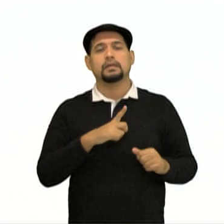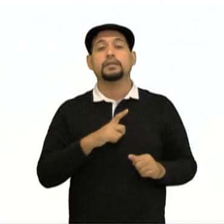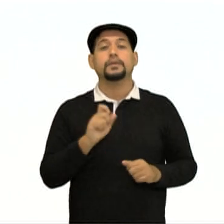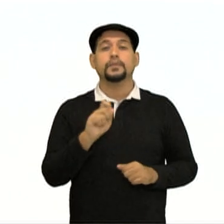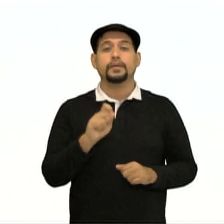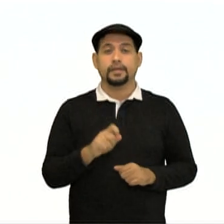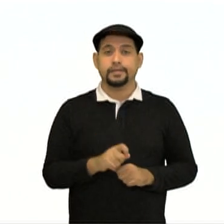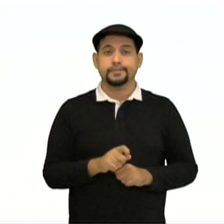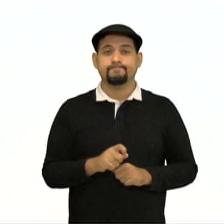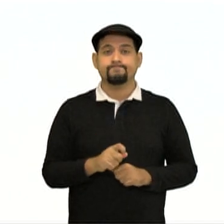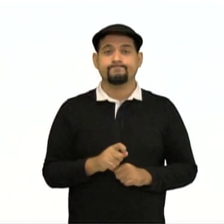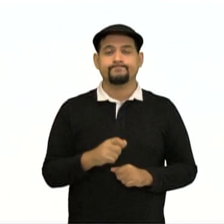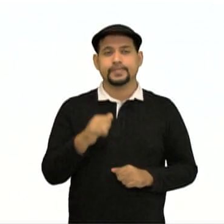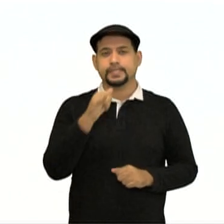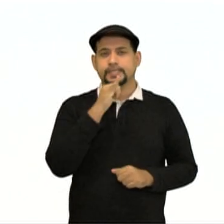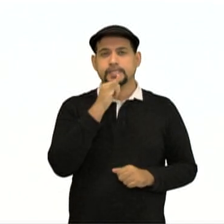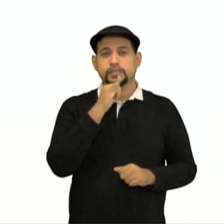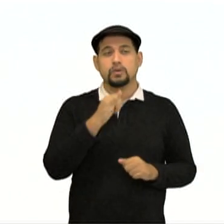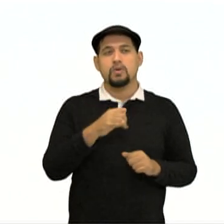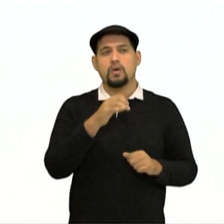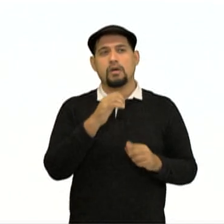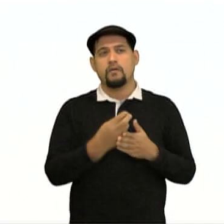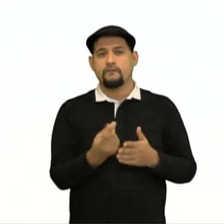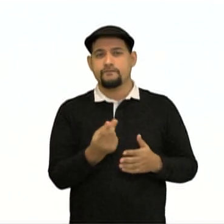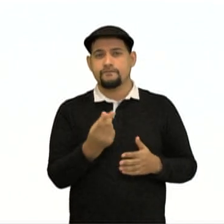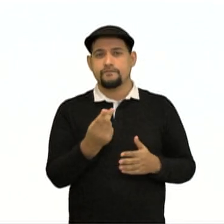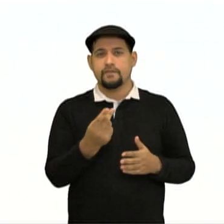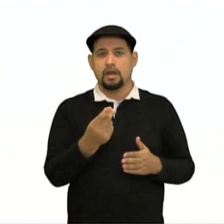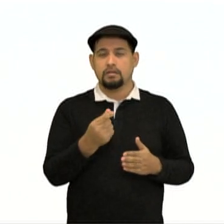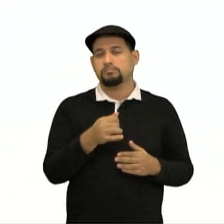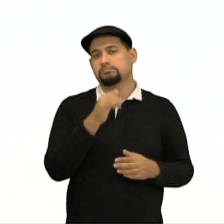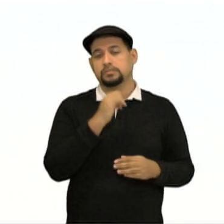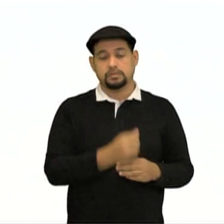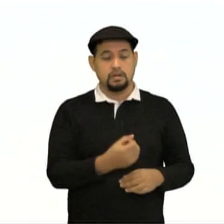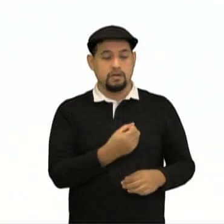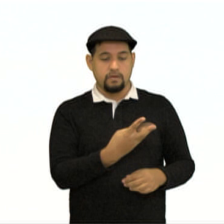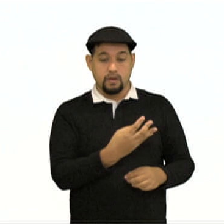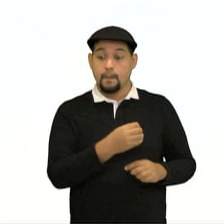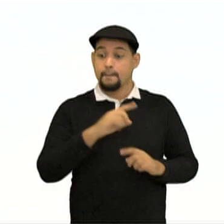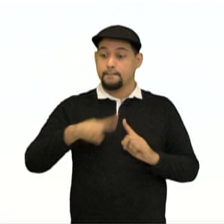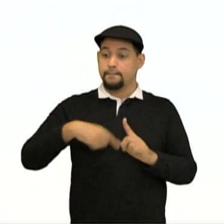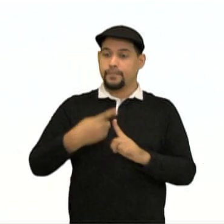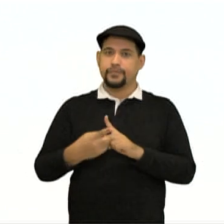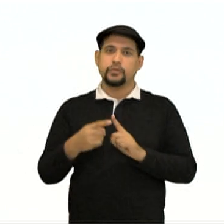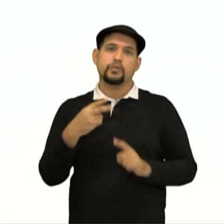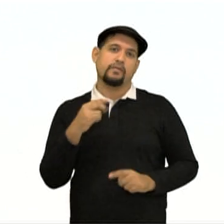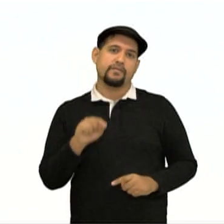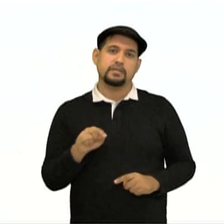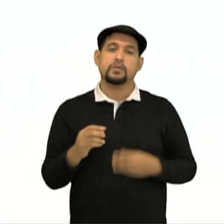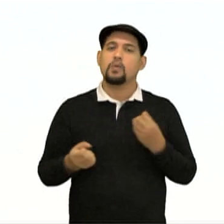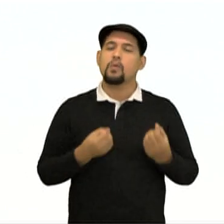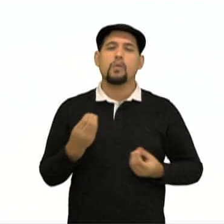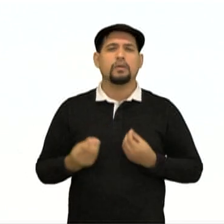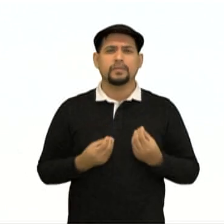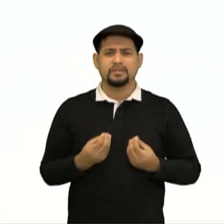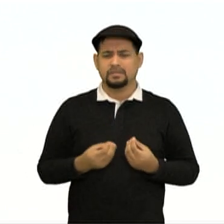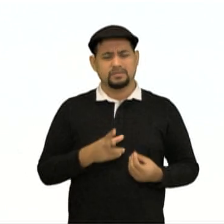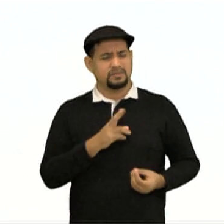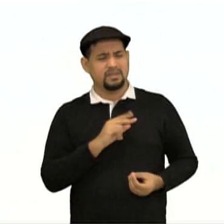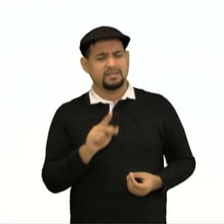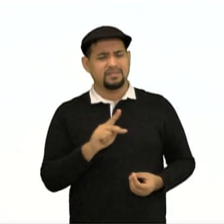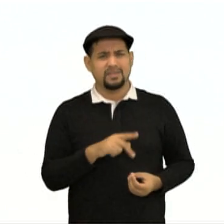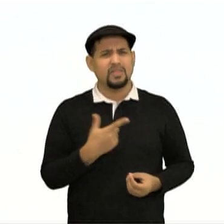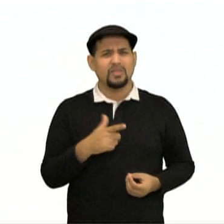haja duplicação do valor do capital, que vai dobrar o capital em 2 vezes. Mas professor, eu não